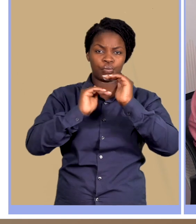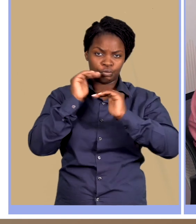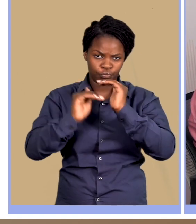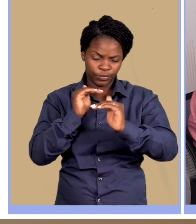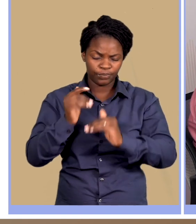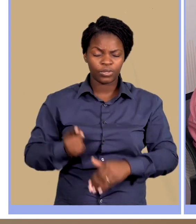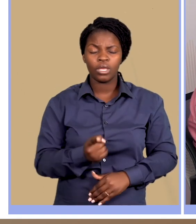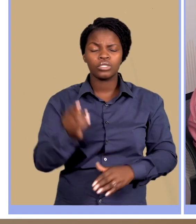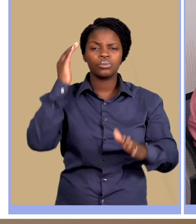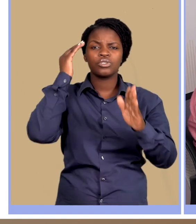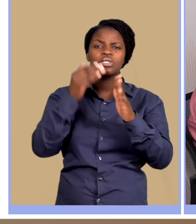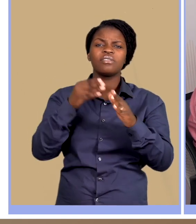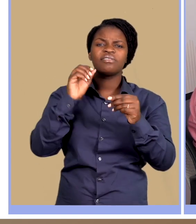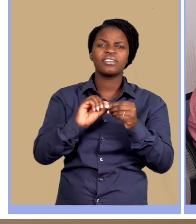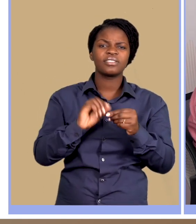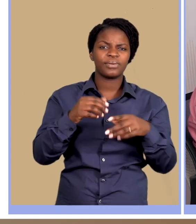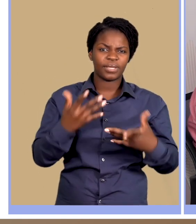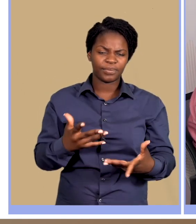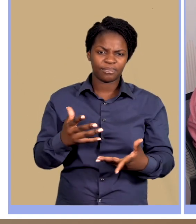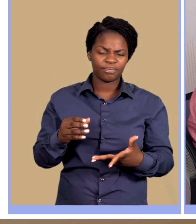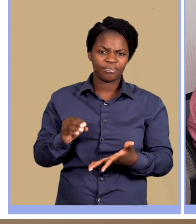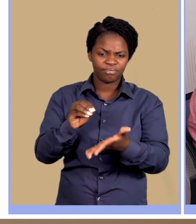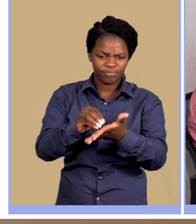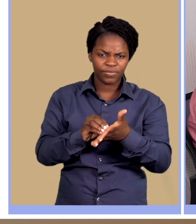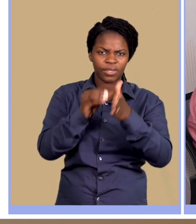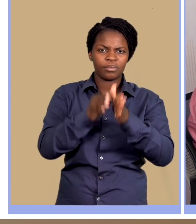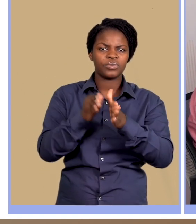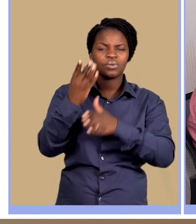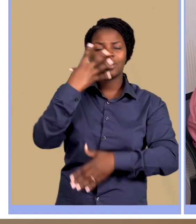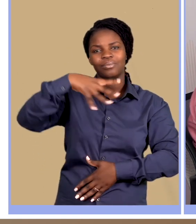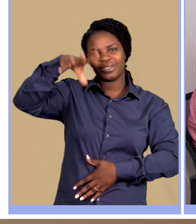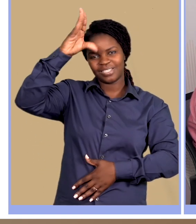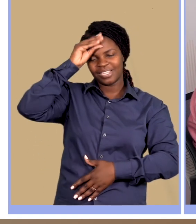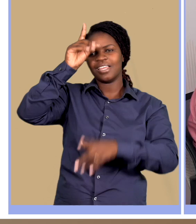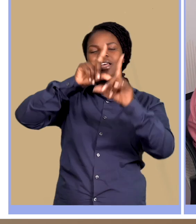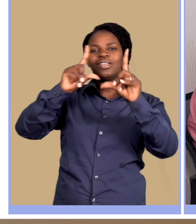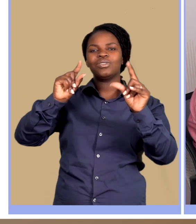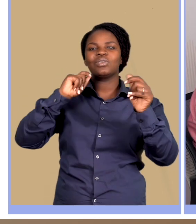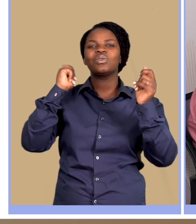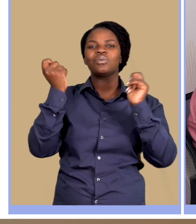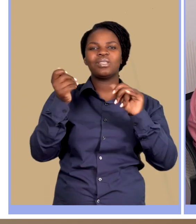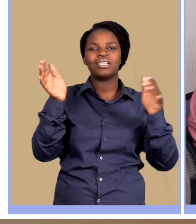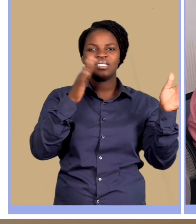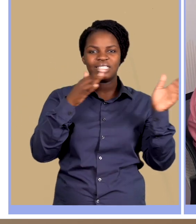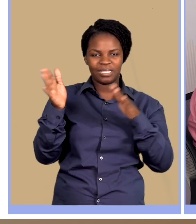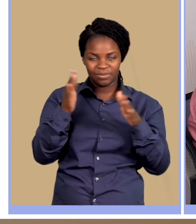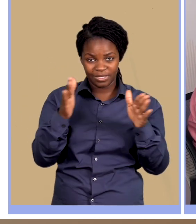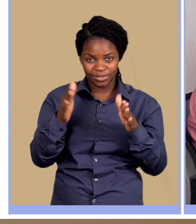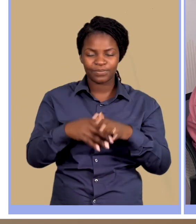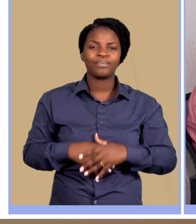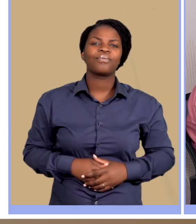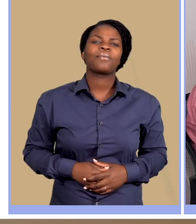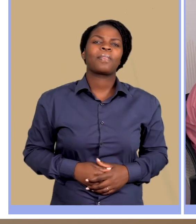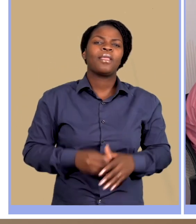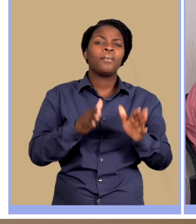objetivo essencial é levar as pessoas a aprender sobre as mudanças climáticas. As pessoas com deficiência estão em situação